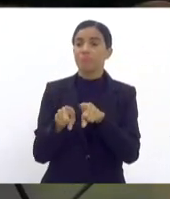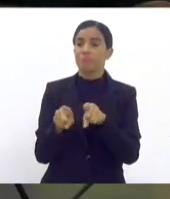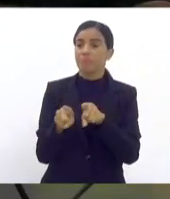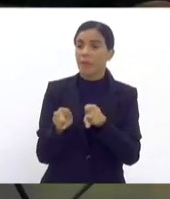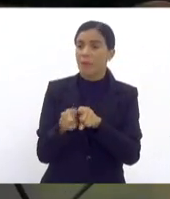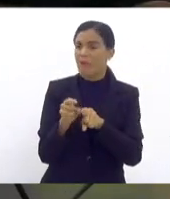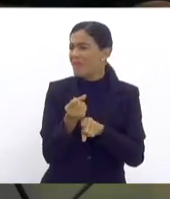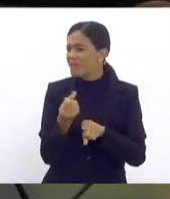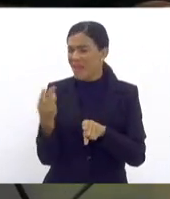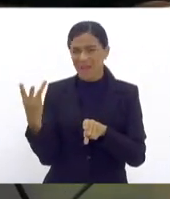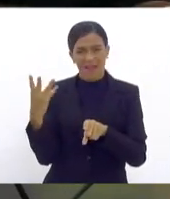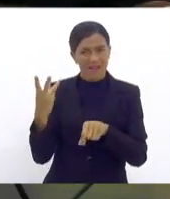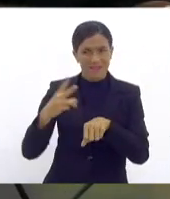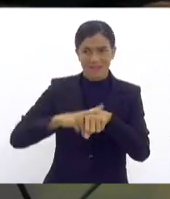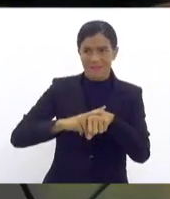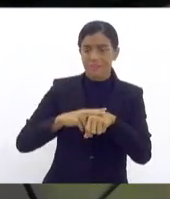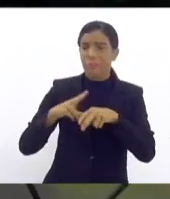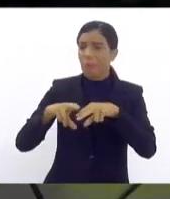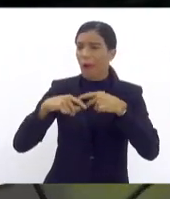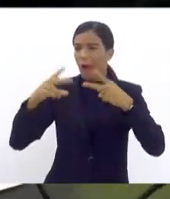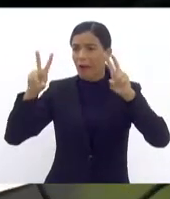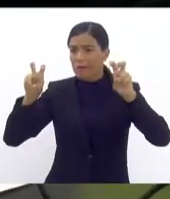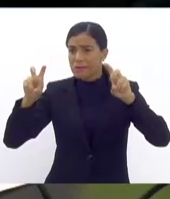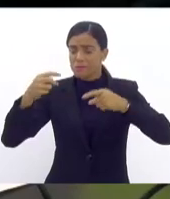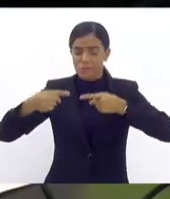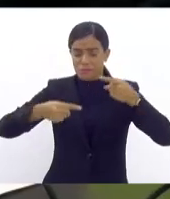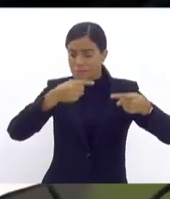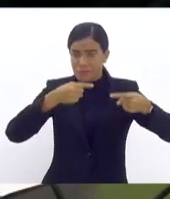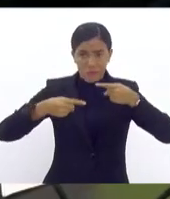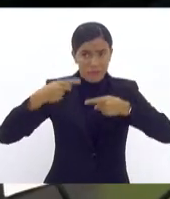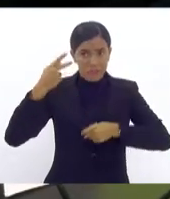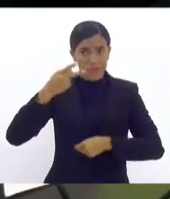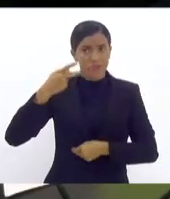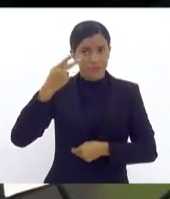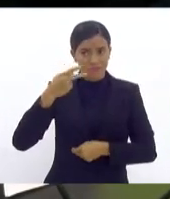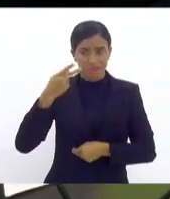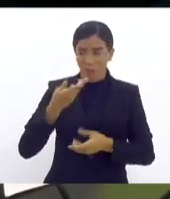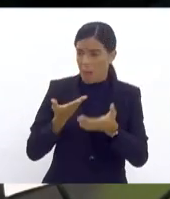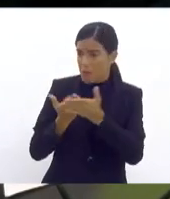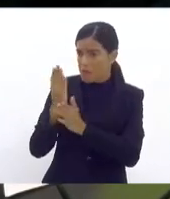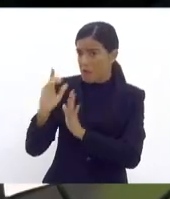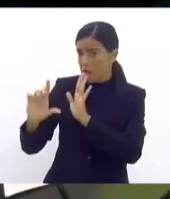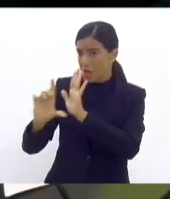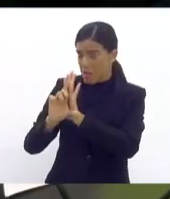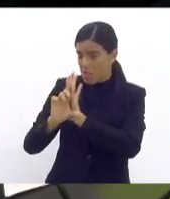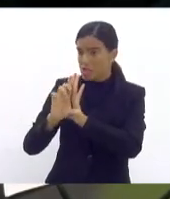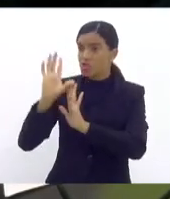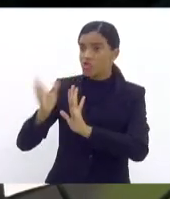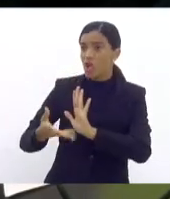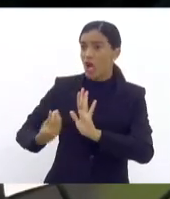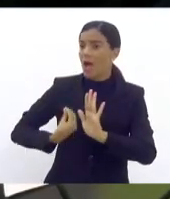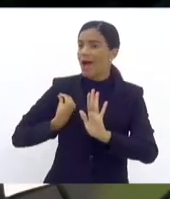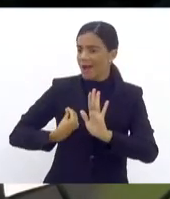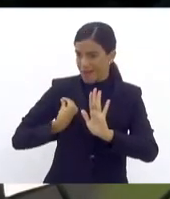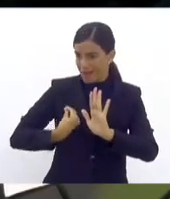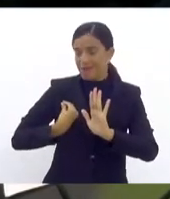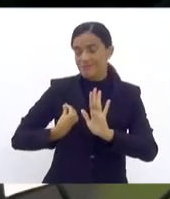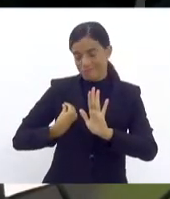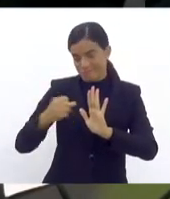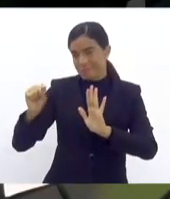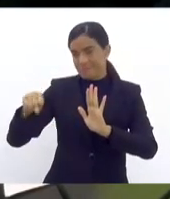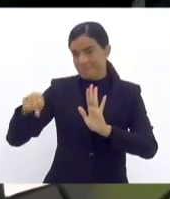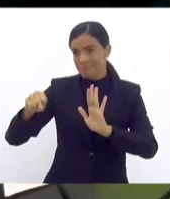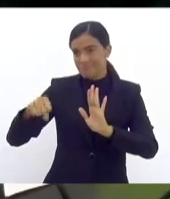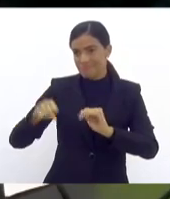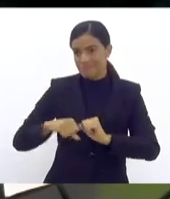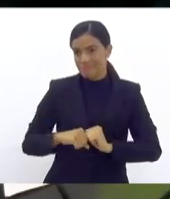inúmeras vezes, até por questões políticas, termos aprovado leis dessa forma que entraram em vigor, e isso não justificaria o fato